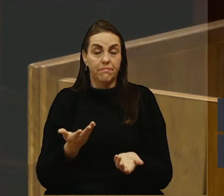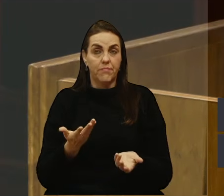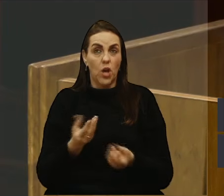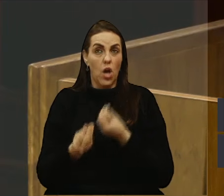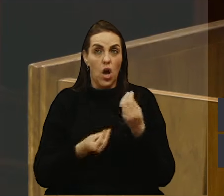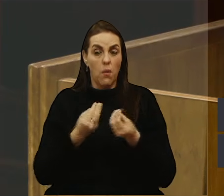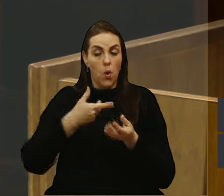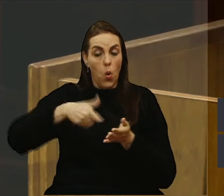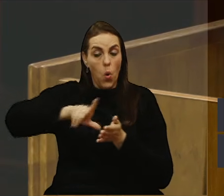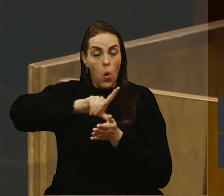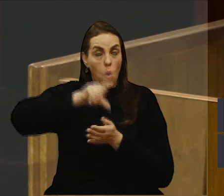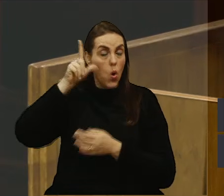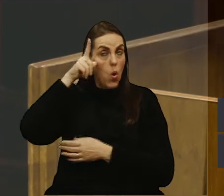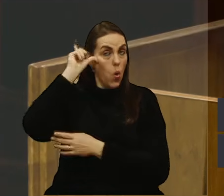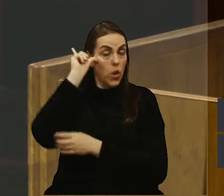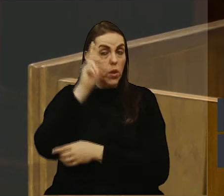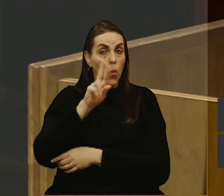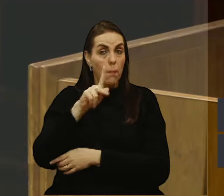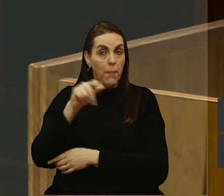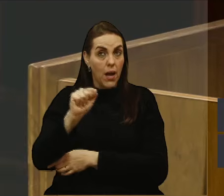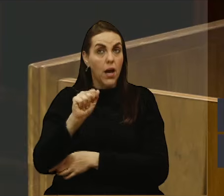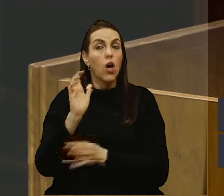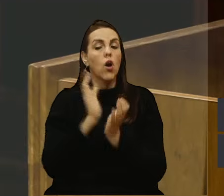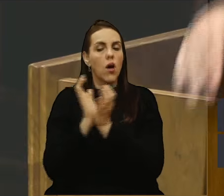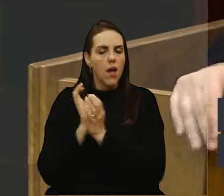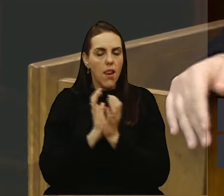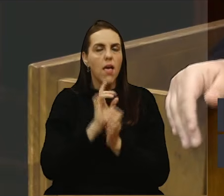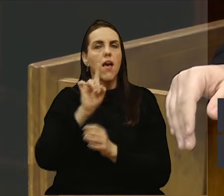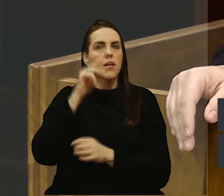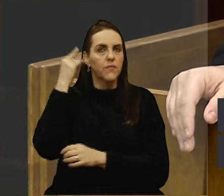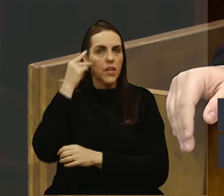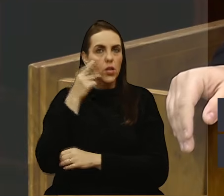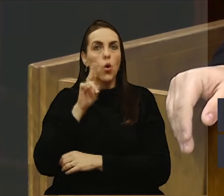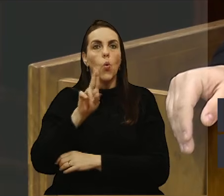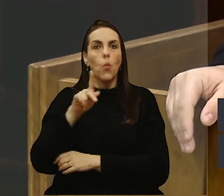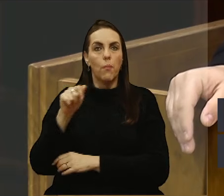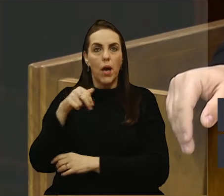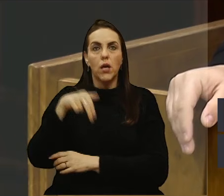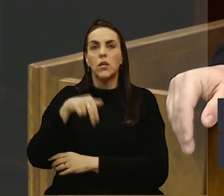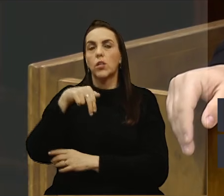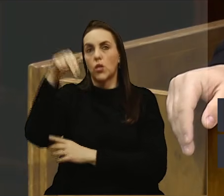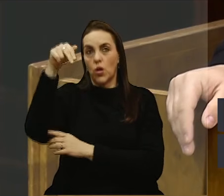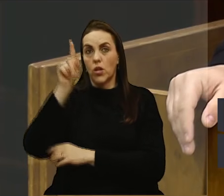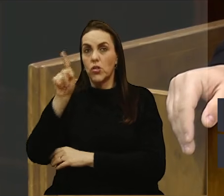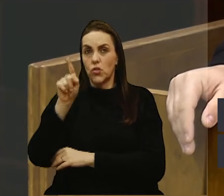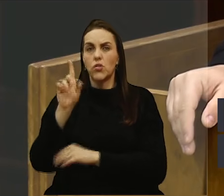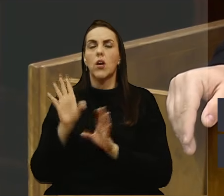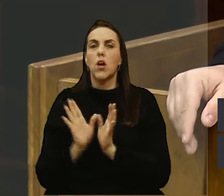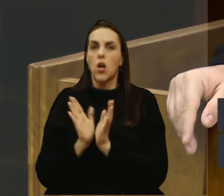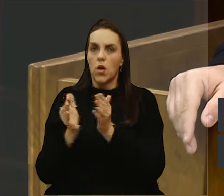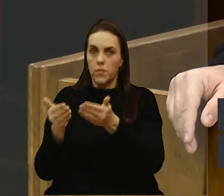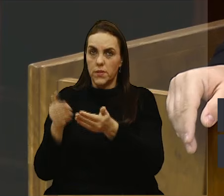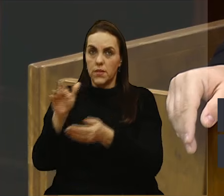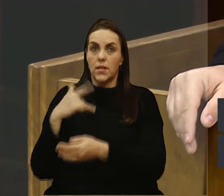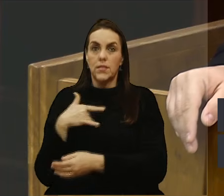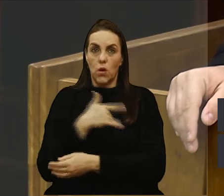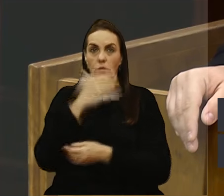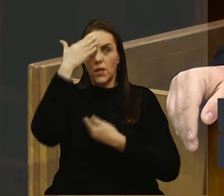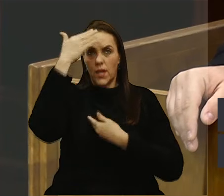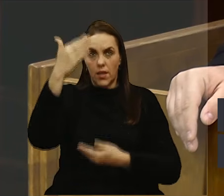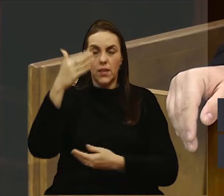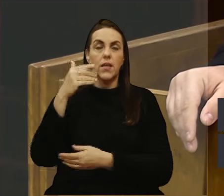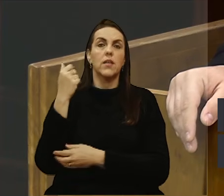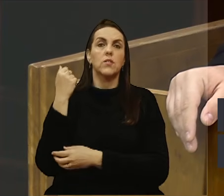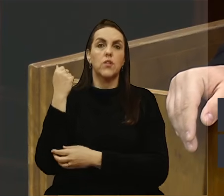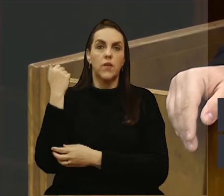Ontem nas UPAs, colegas vereadores, eu falo na UPA Zona Norte em especial, que nós estivemos lá, a Comissão de Saúde, agradeço a vereadora